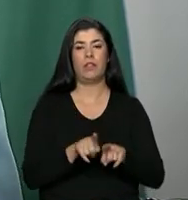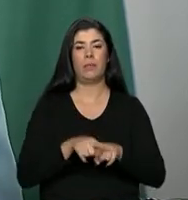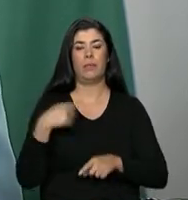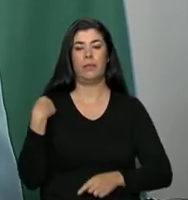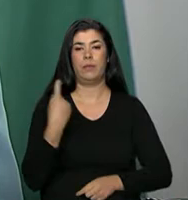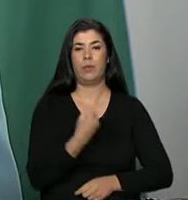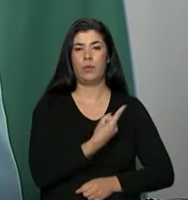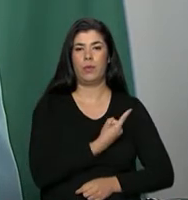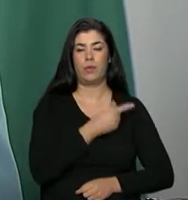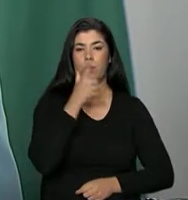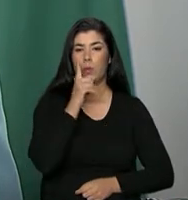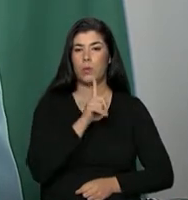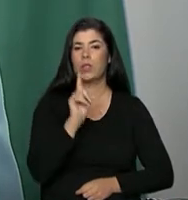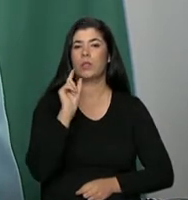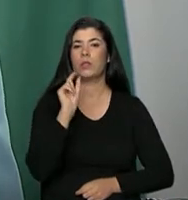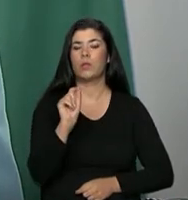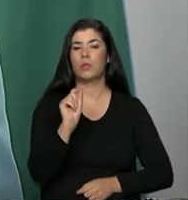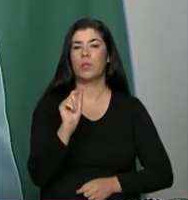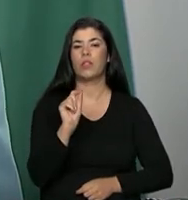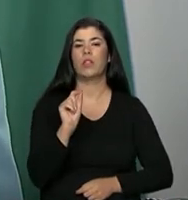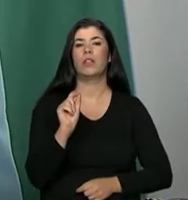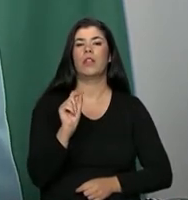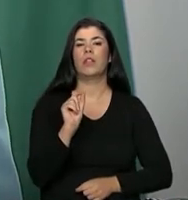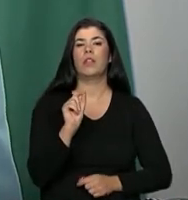aumentamos uma série